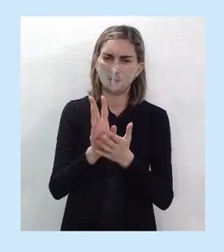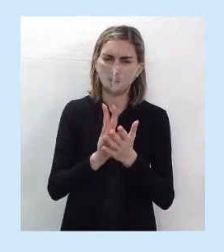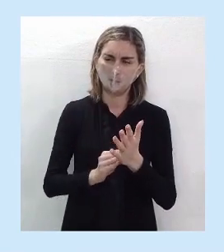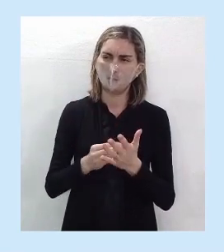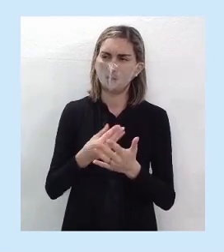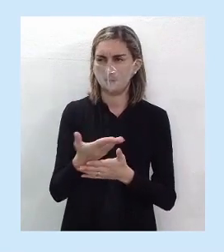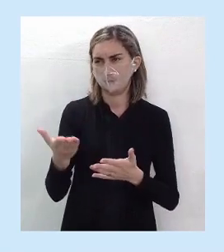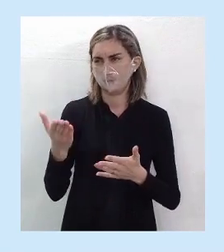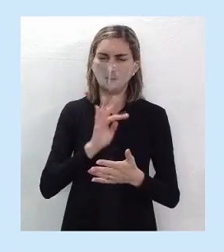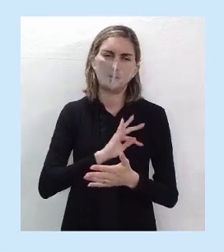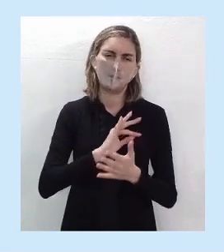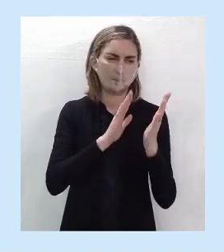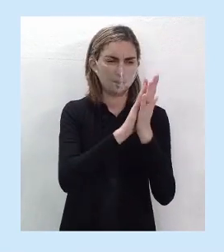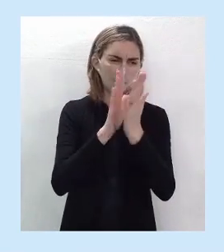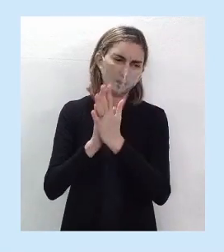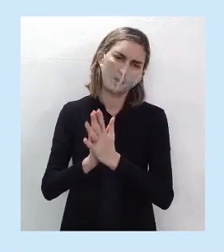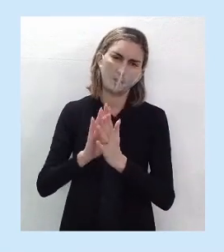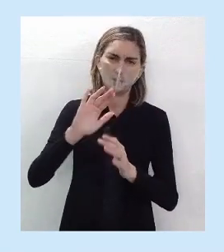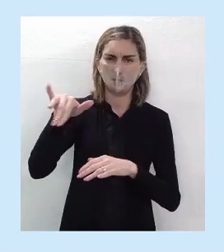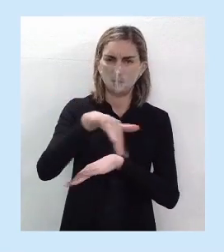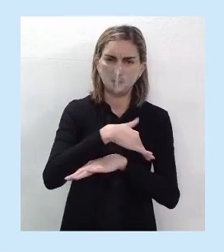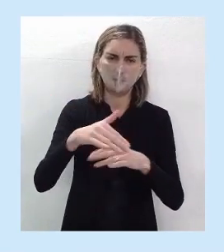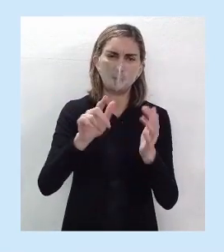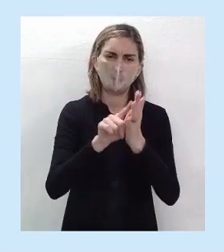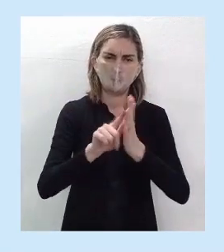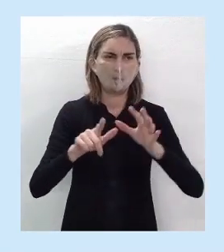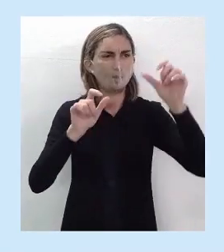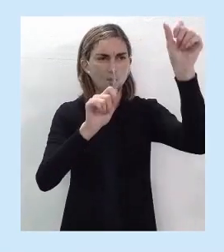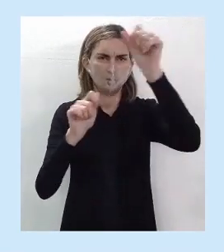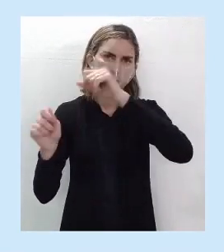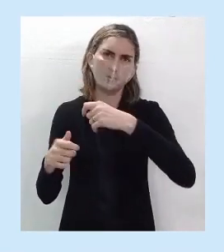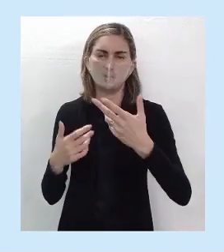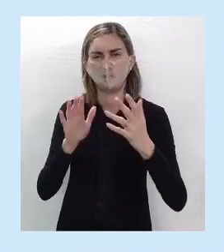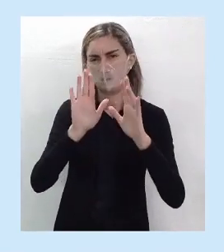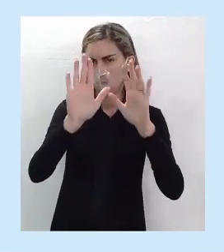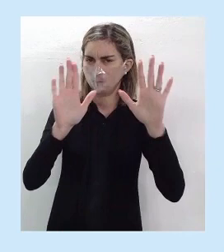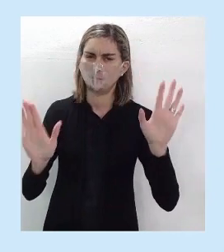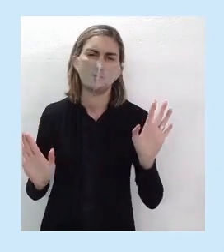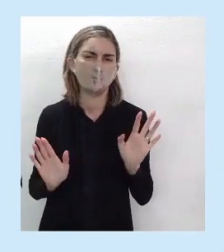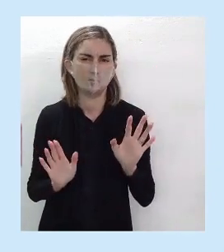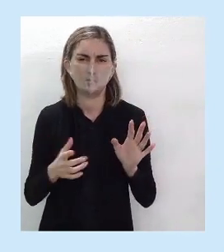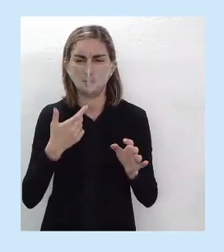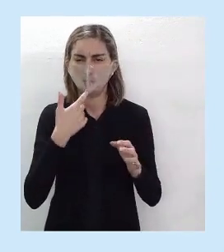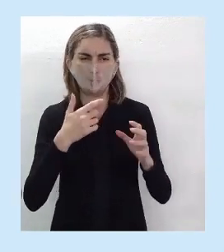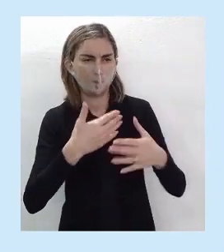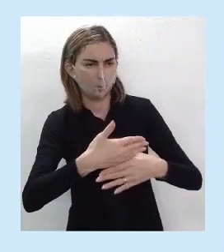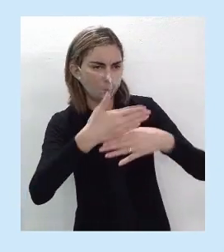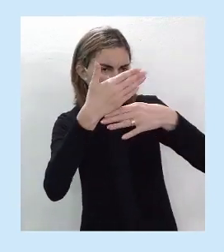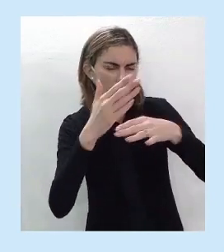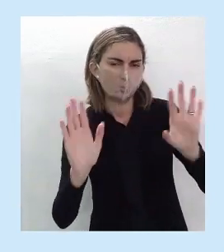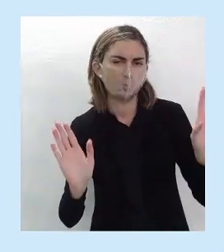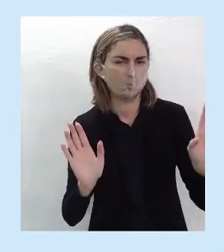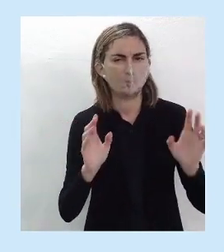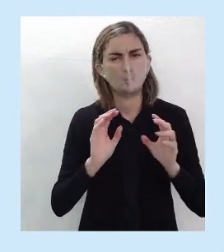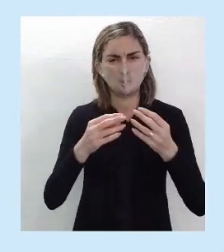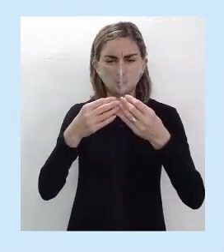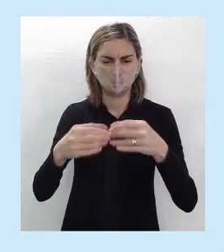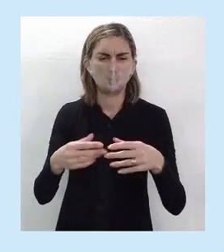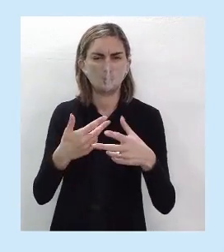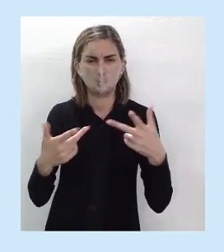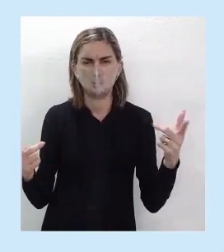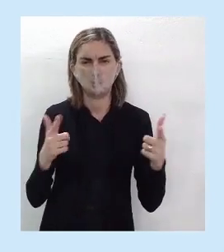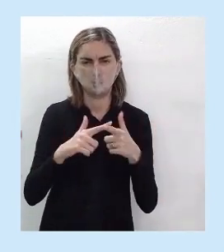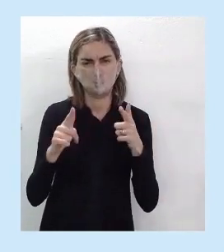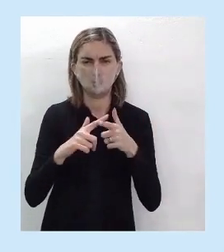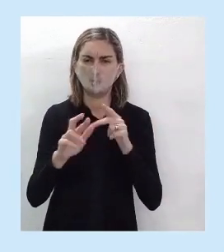a técnica do lambe-lambe, mas colhem aí num papelão, e aí sim o papelão vocês colocam assim perto da parede, porque pode provocar, não